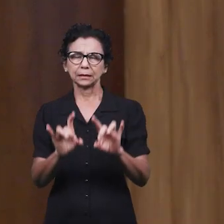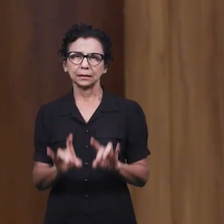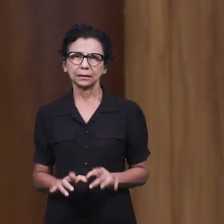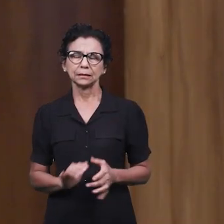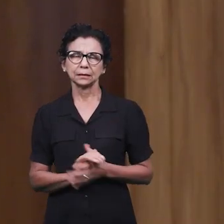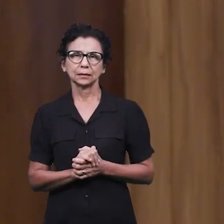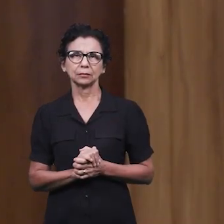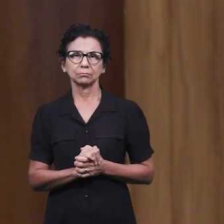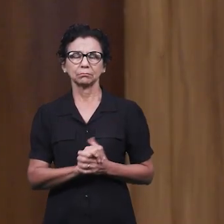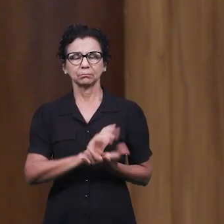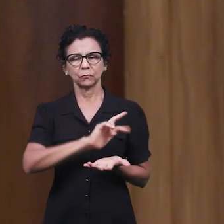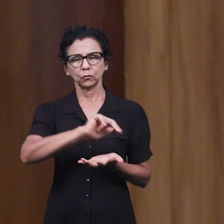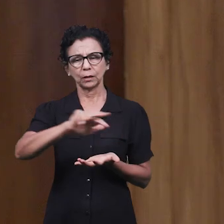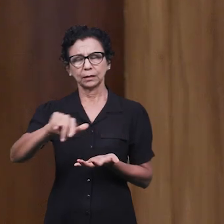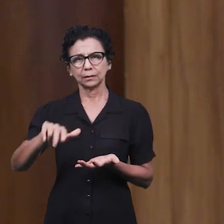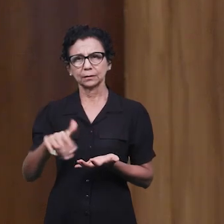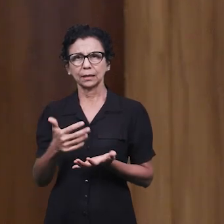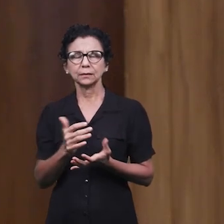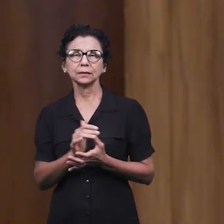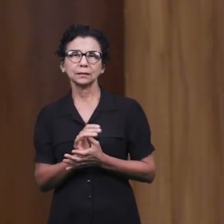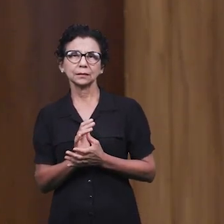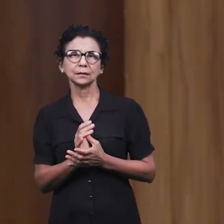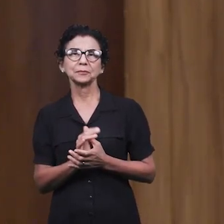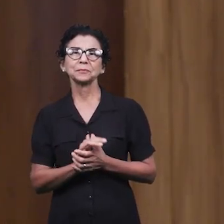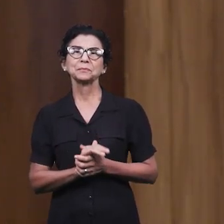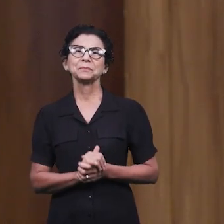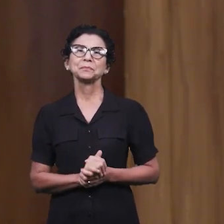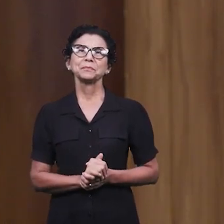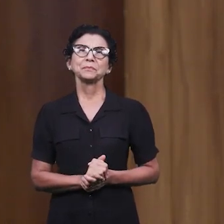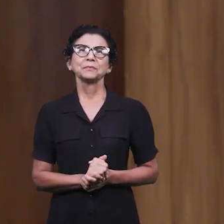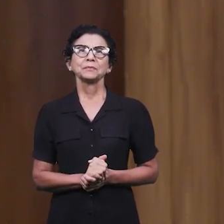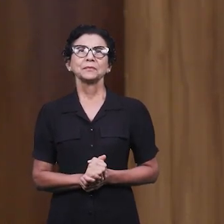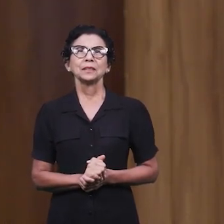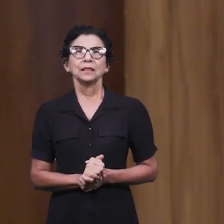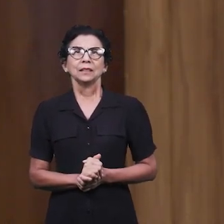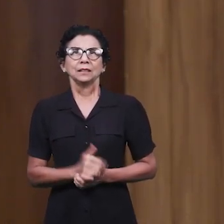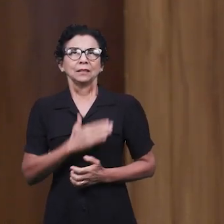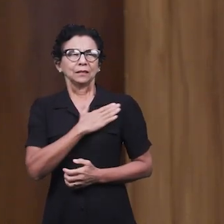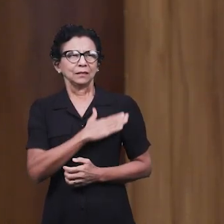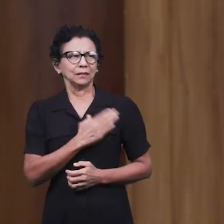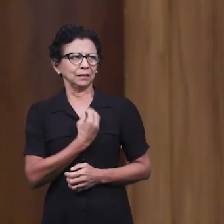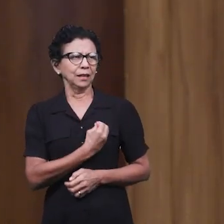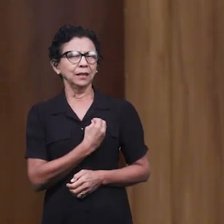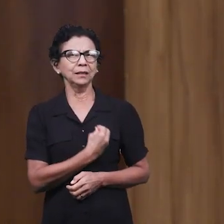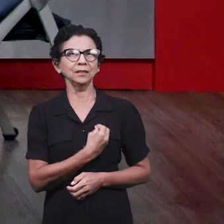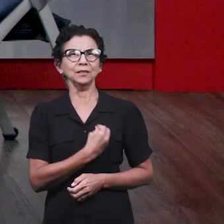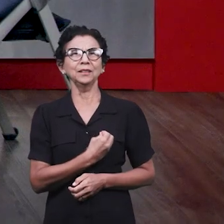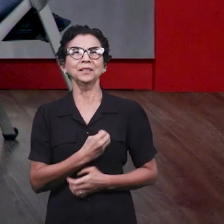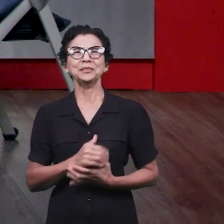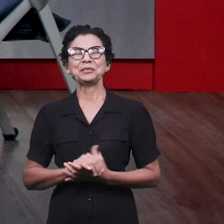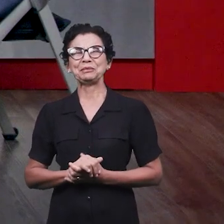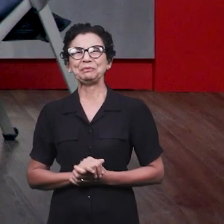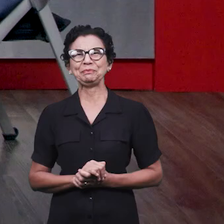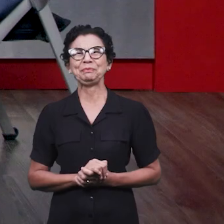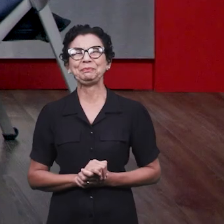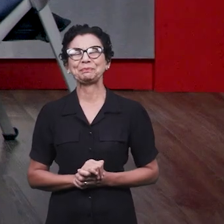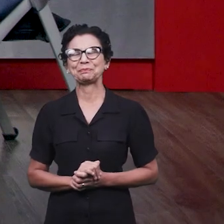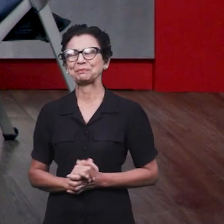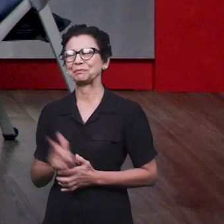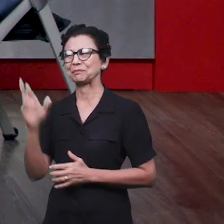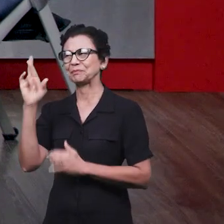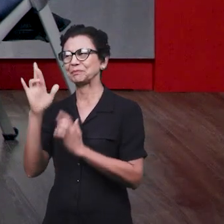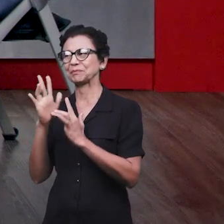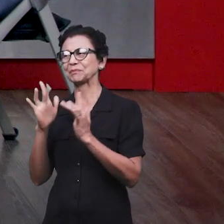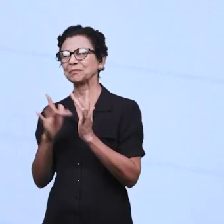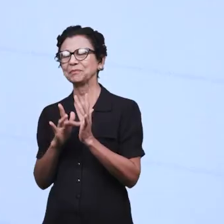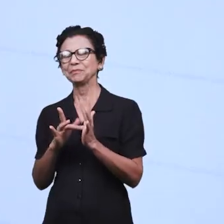mestranda também em resoluções de conflitos. Doutora Carla, é um prazer ter a senhora hoje conosco aqui. Ô, doutor Rodrigo, a paz do Senhor